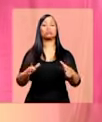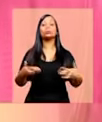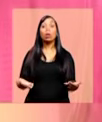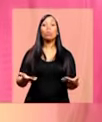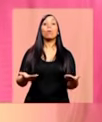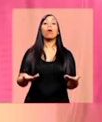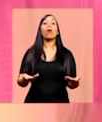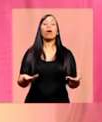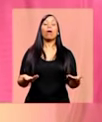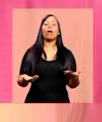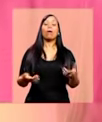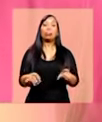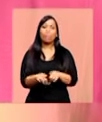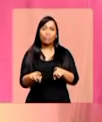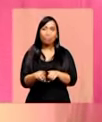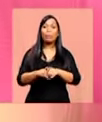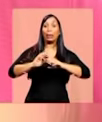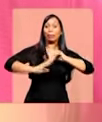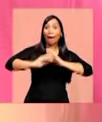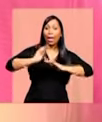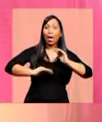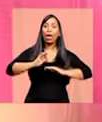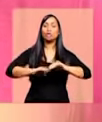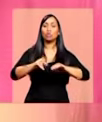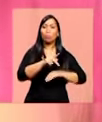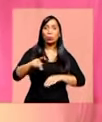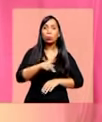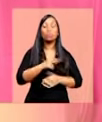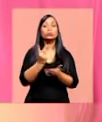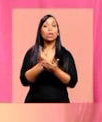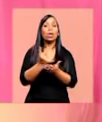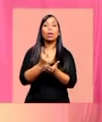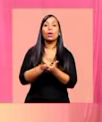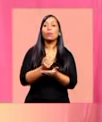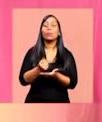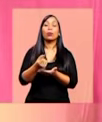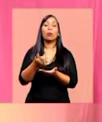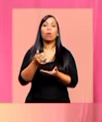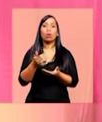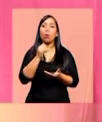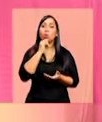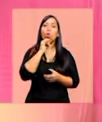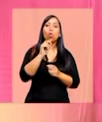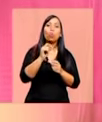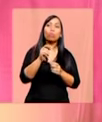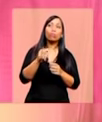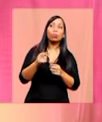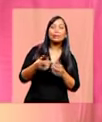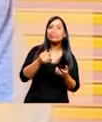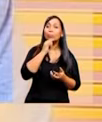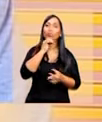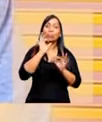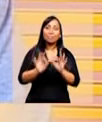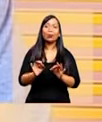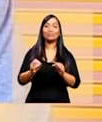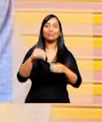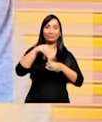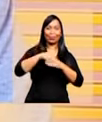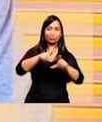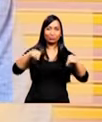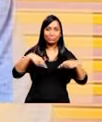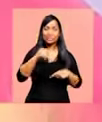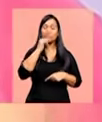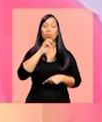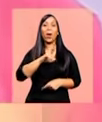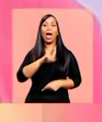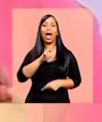né? Então, e também, na prática da docência, a gente está sempre levando a razão para dentro da sala de aula, né? Não